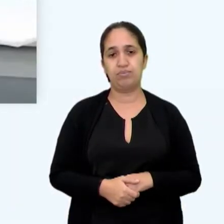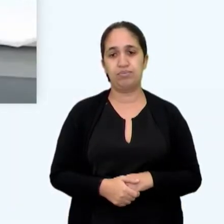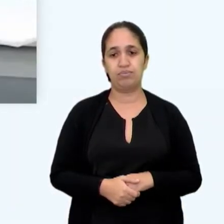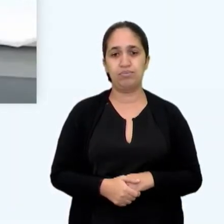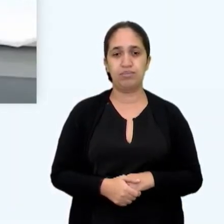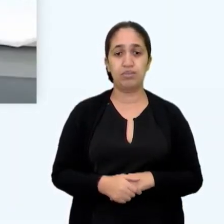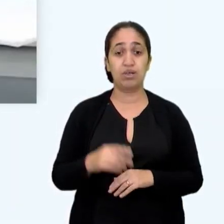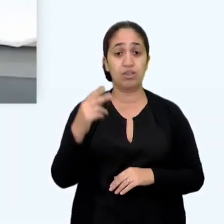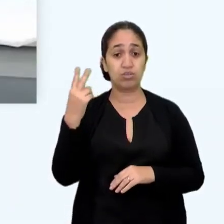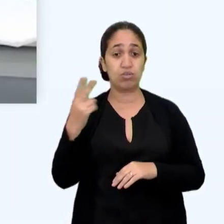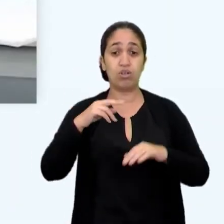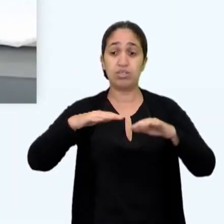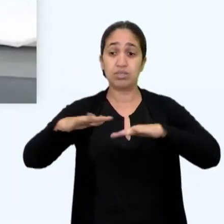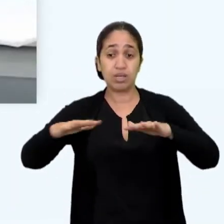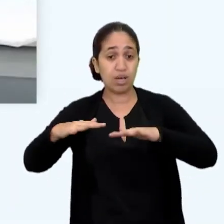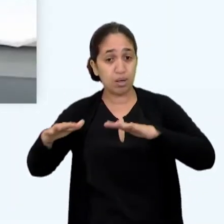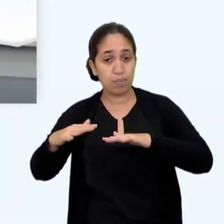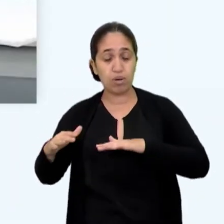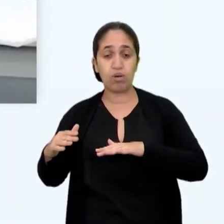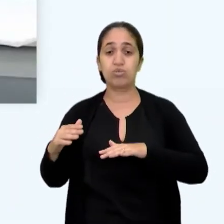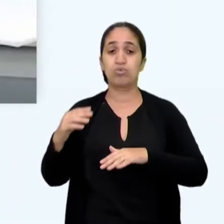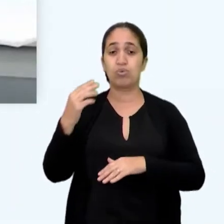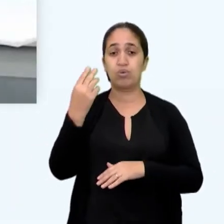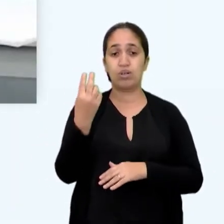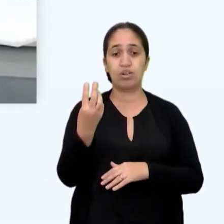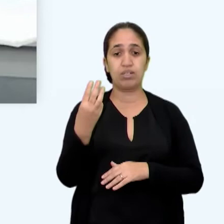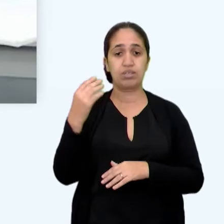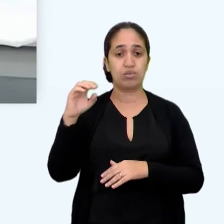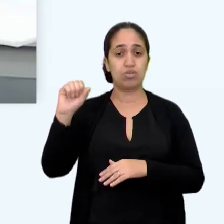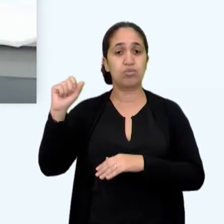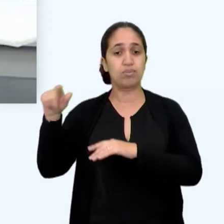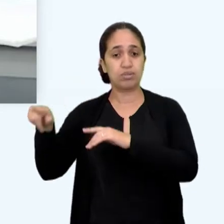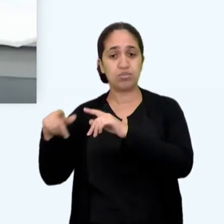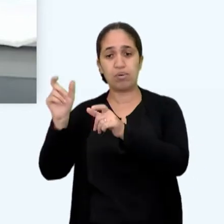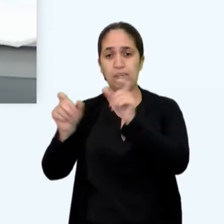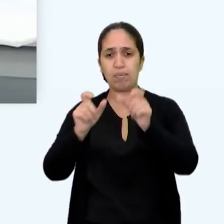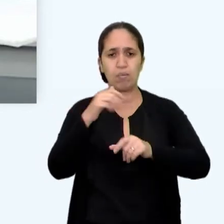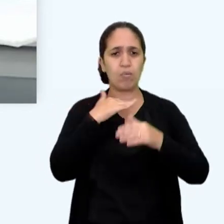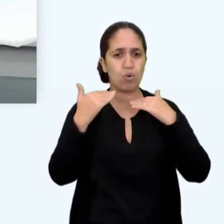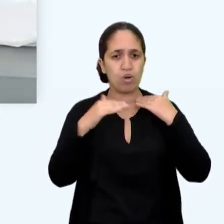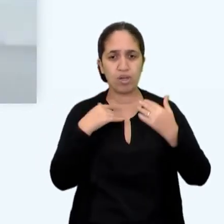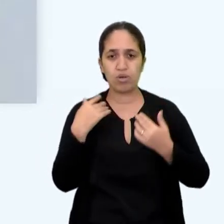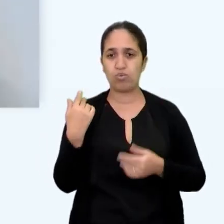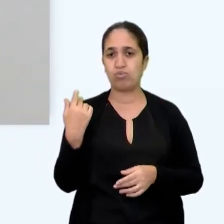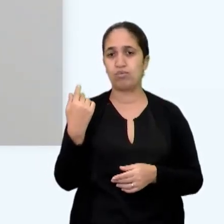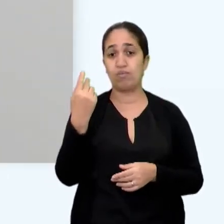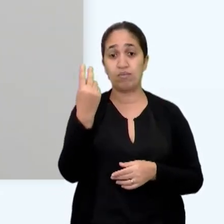Dois terremotos mataram 41 pessoas no Japão em apenas 24 horas.